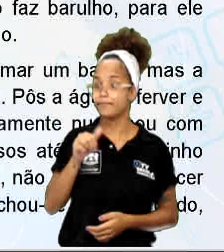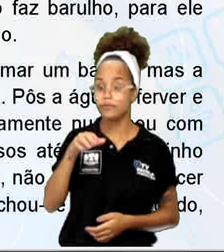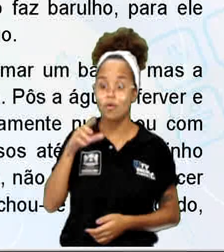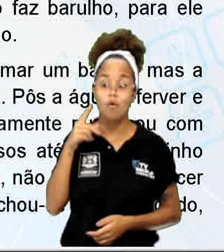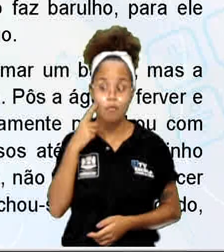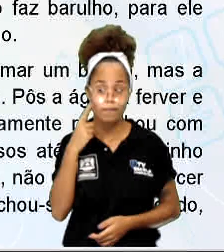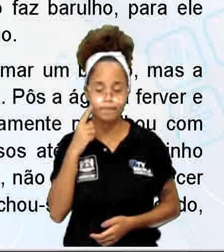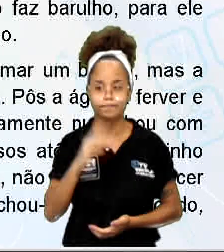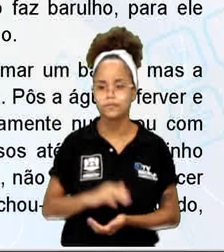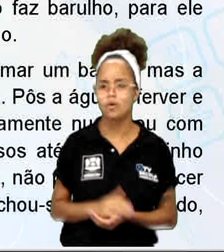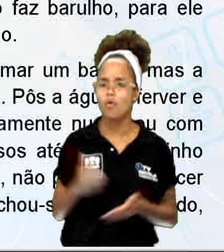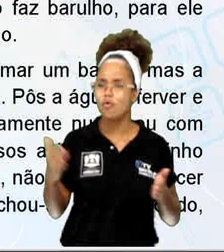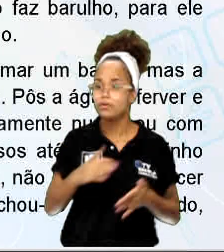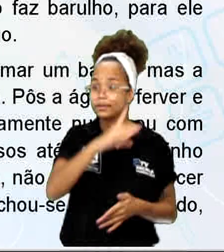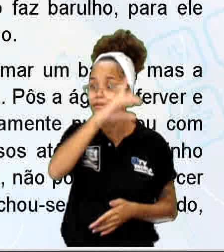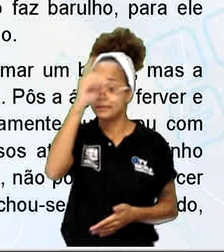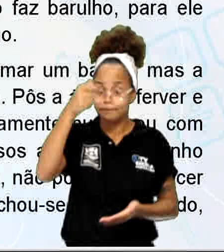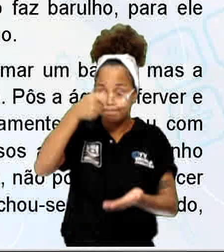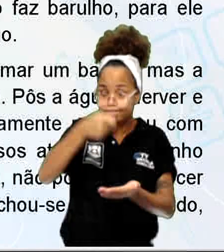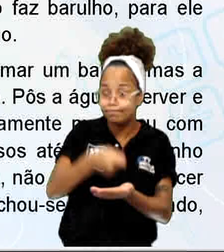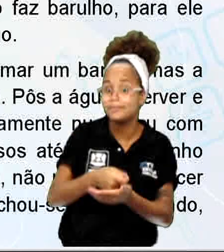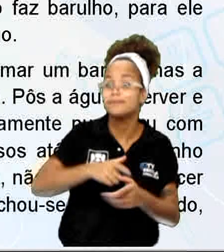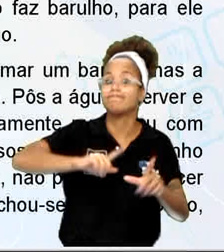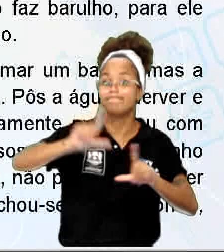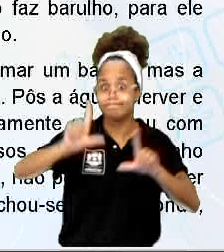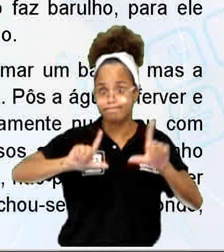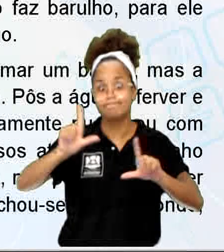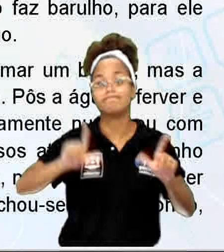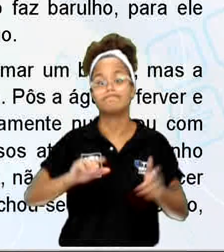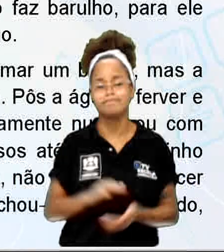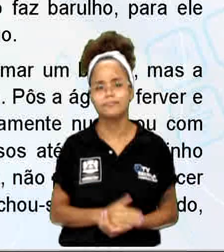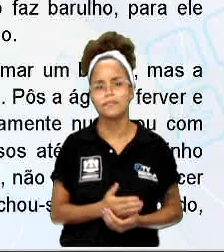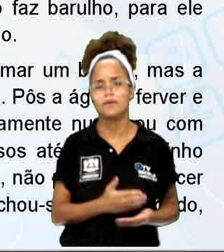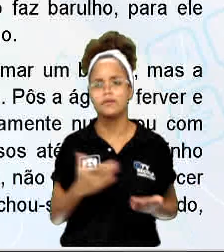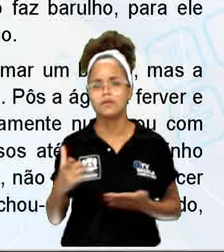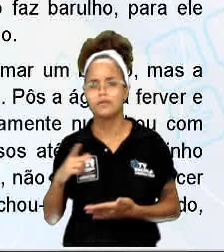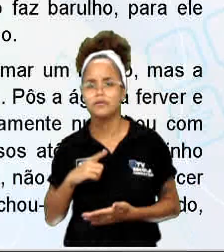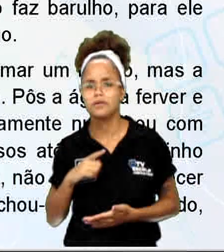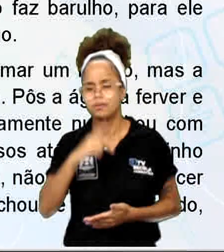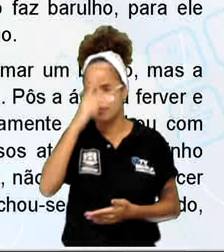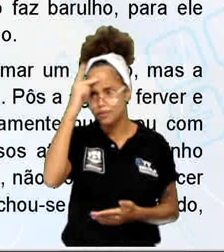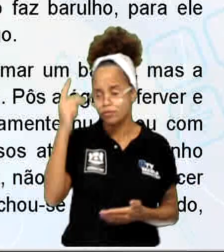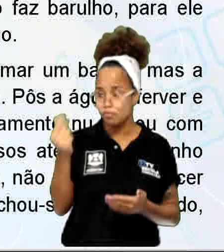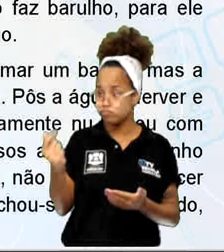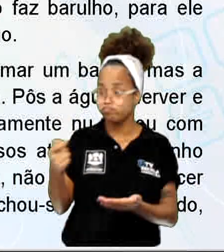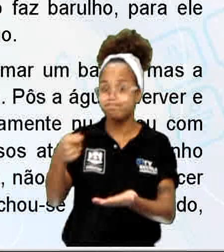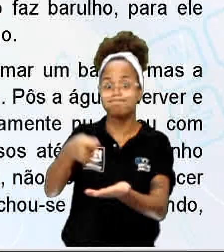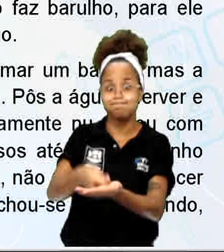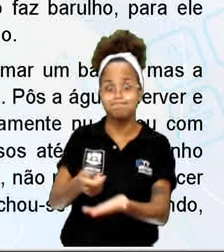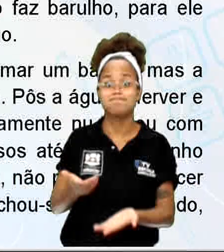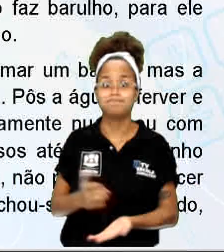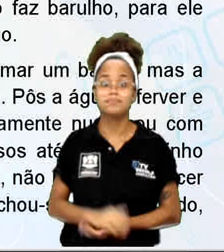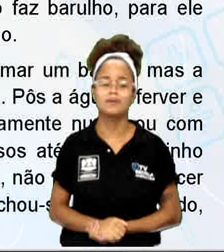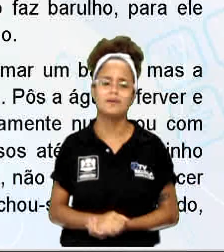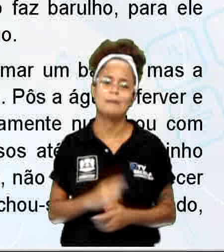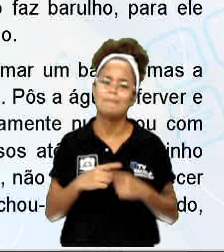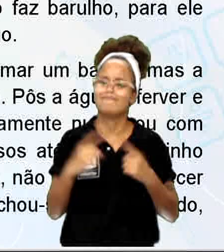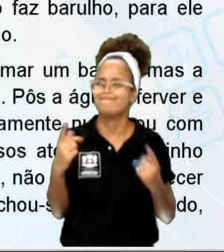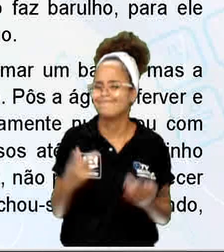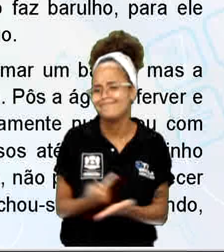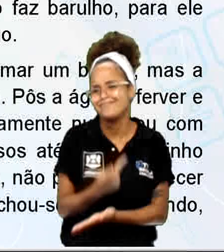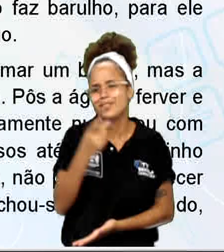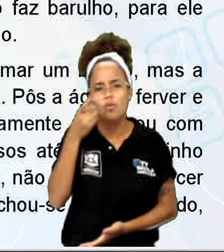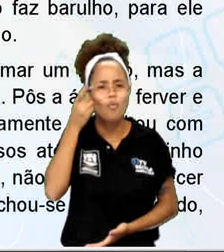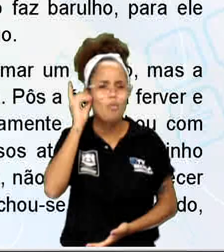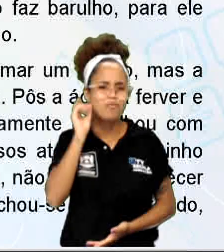filha, hoje é dia de pagar a prestação da televisão. Vem aí o sujeito com a conta na certa. Mas acontece que ontem